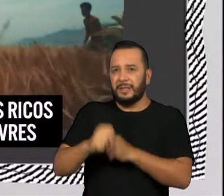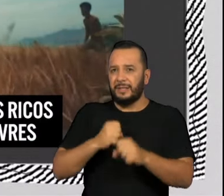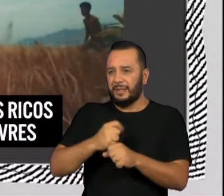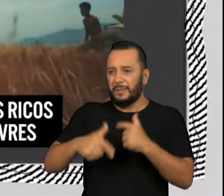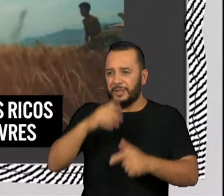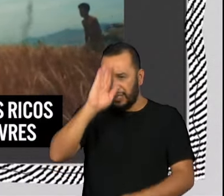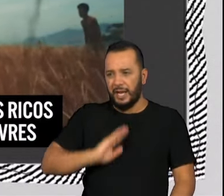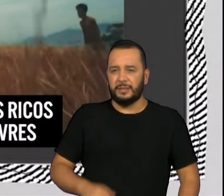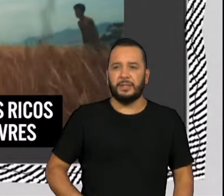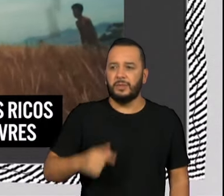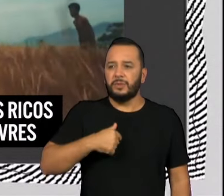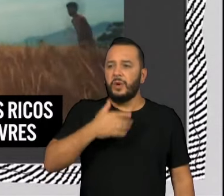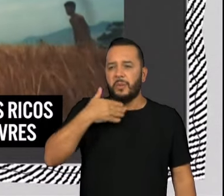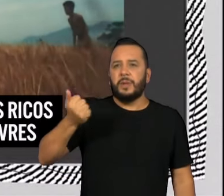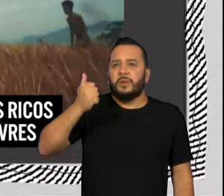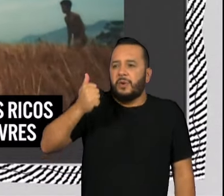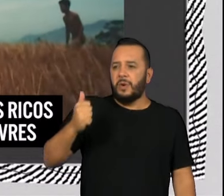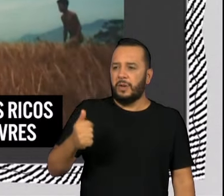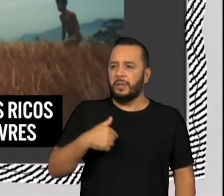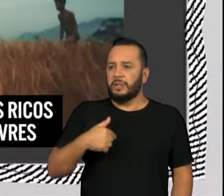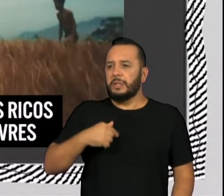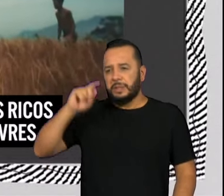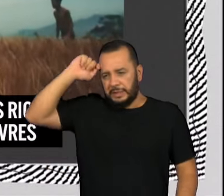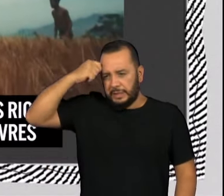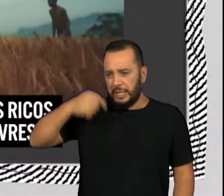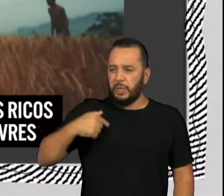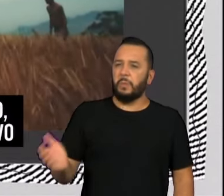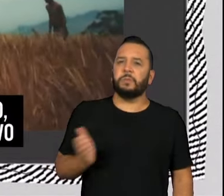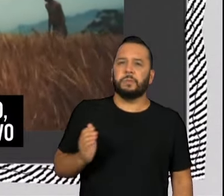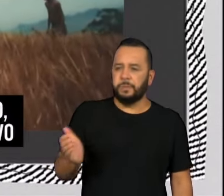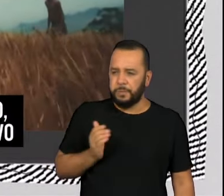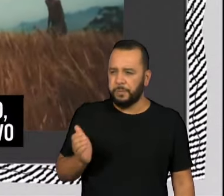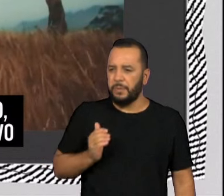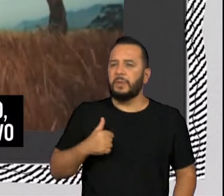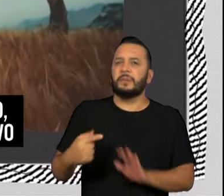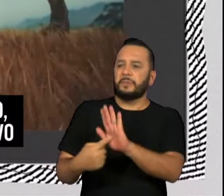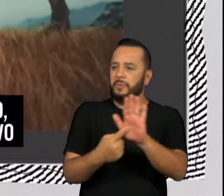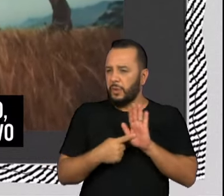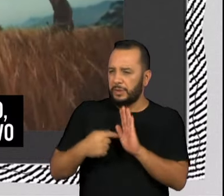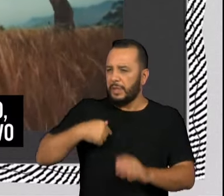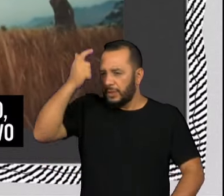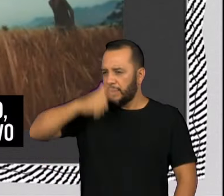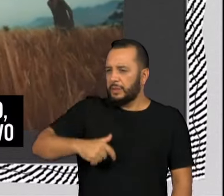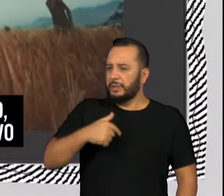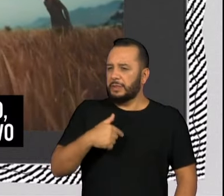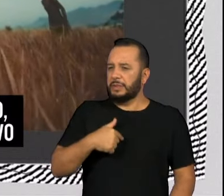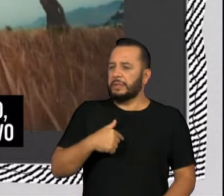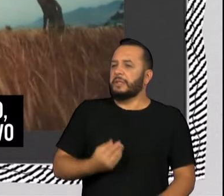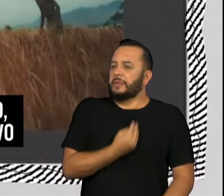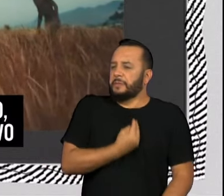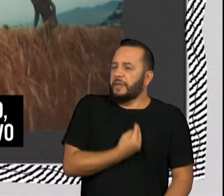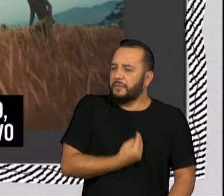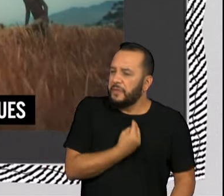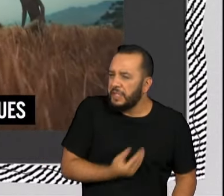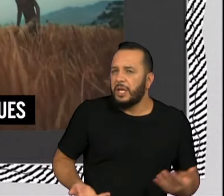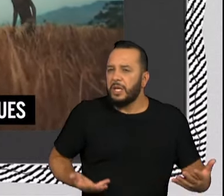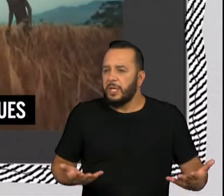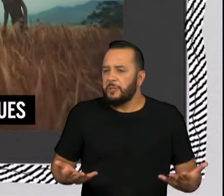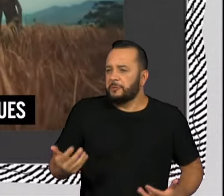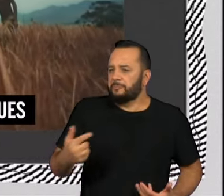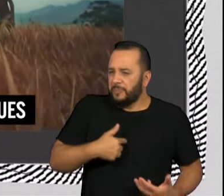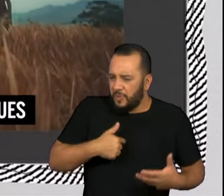foi o primeiro meio de uma forma preditivo o primeiro ritmo que sobrou pontos livres andando dentada 125 preto na minha cara eu me sinto